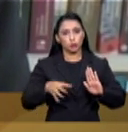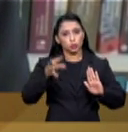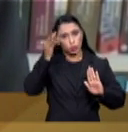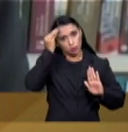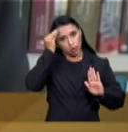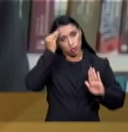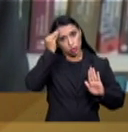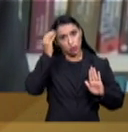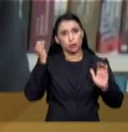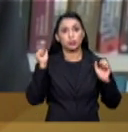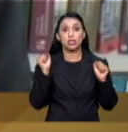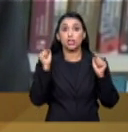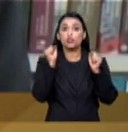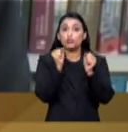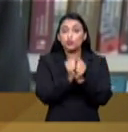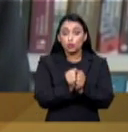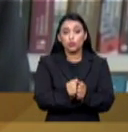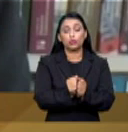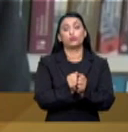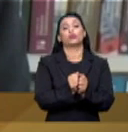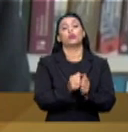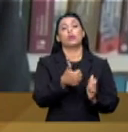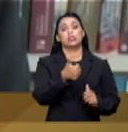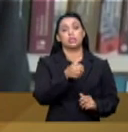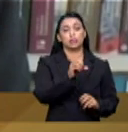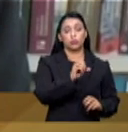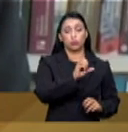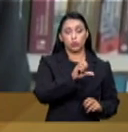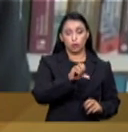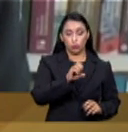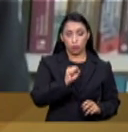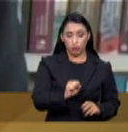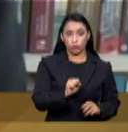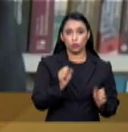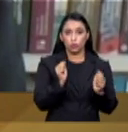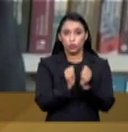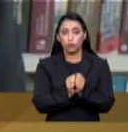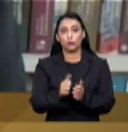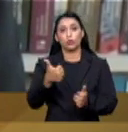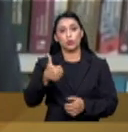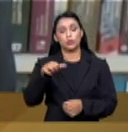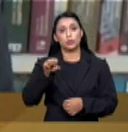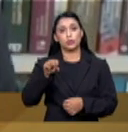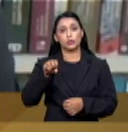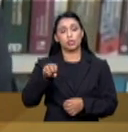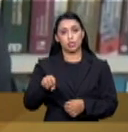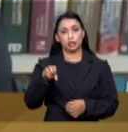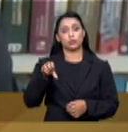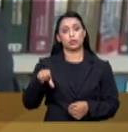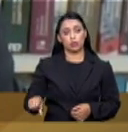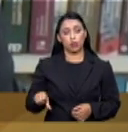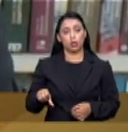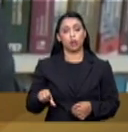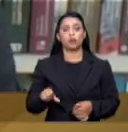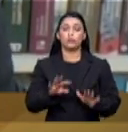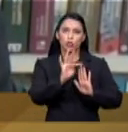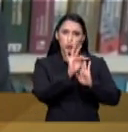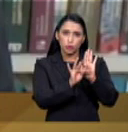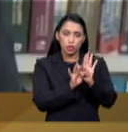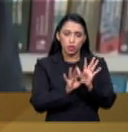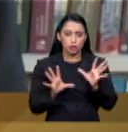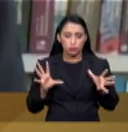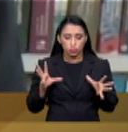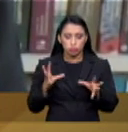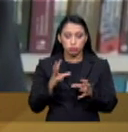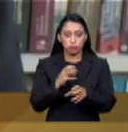artigo 109, de maneira que os interesses da União, de acordo com o projeto do Constituinte, continuem sendo